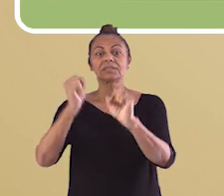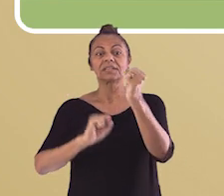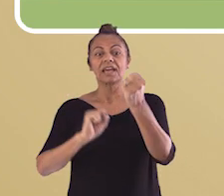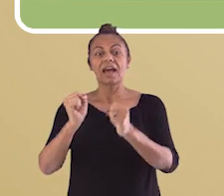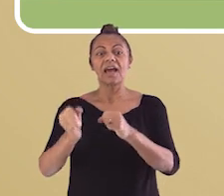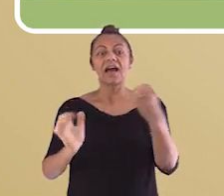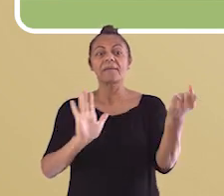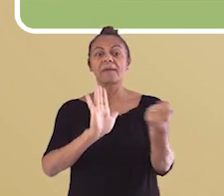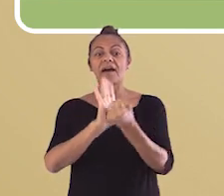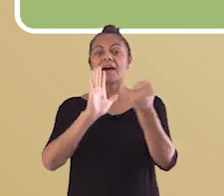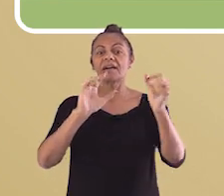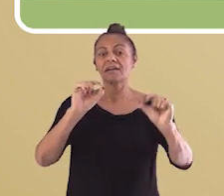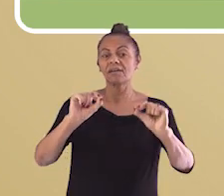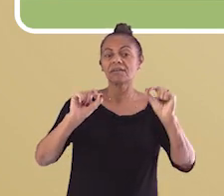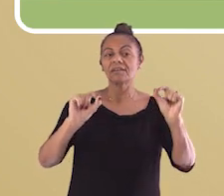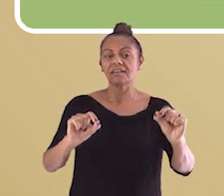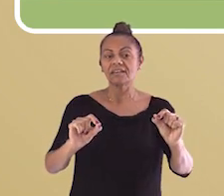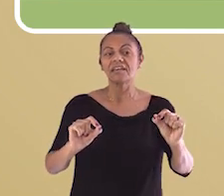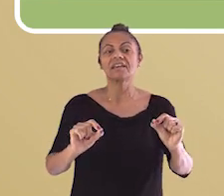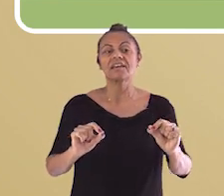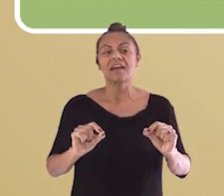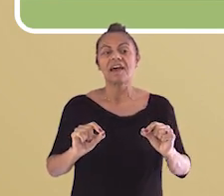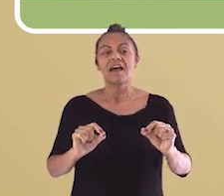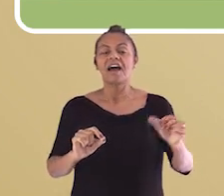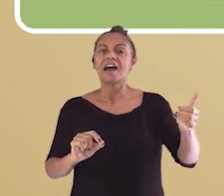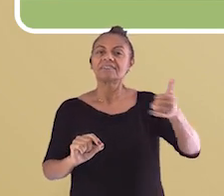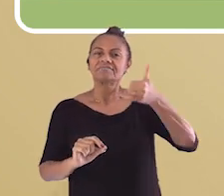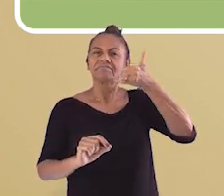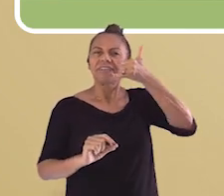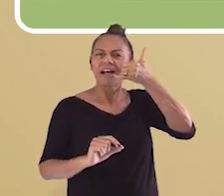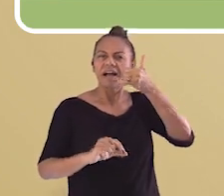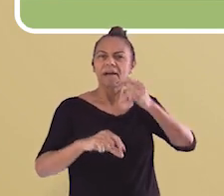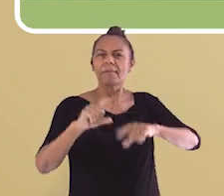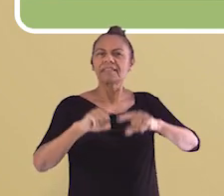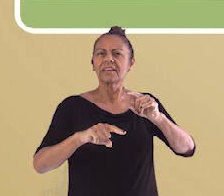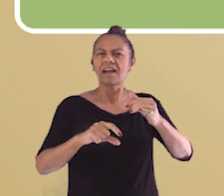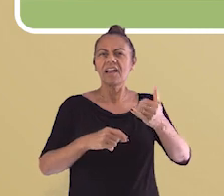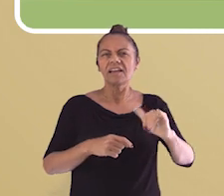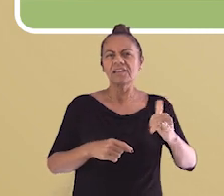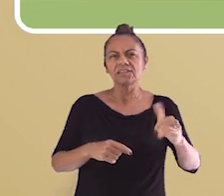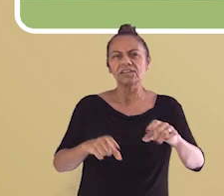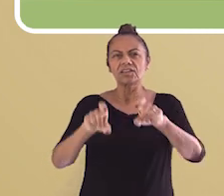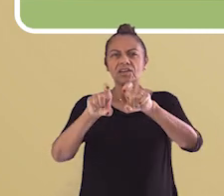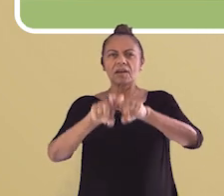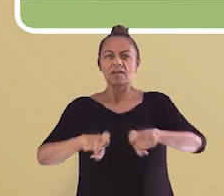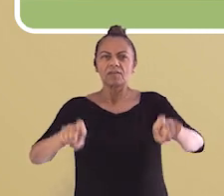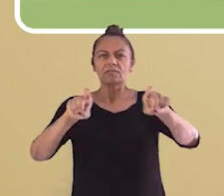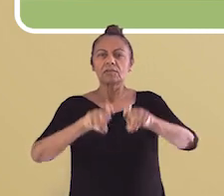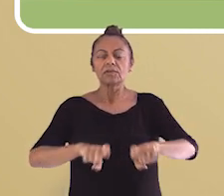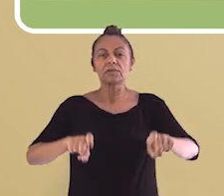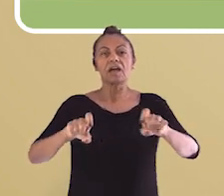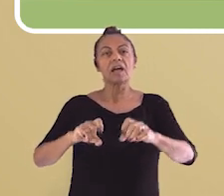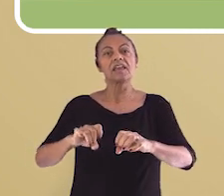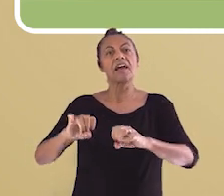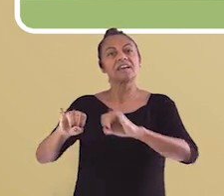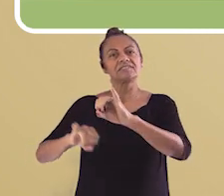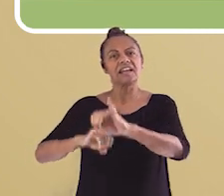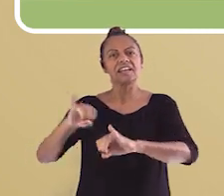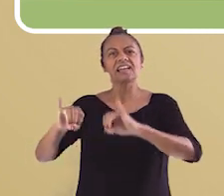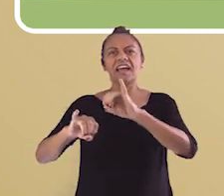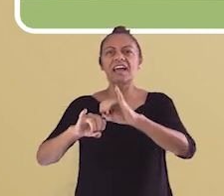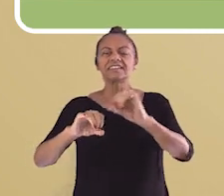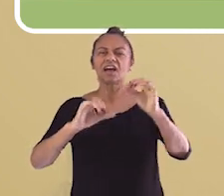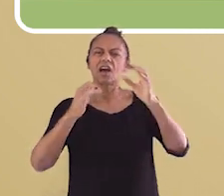grandes avanços tecnológicos na robótica, na eletrônica, na informática, nos transportes e na